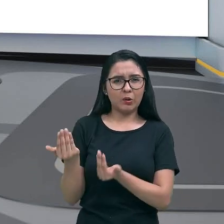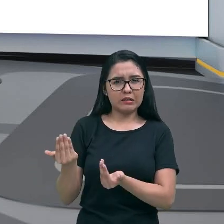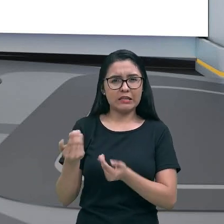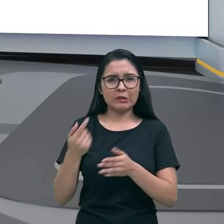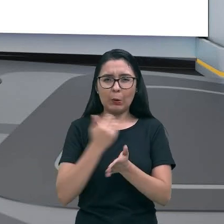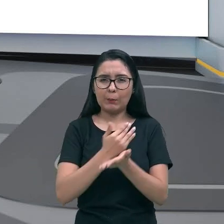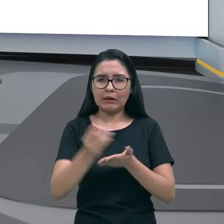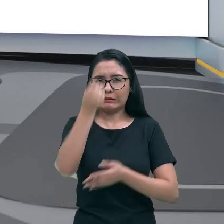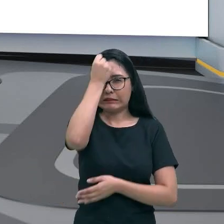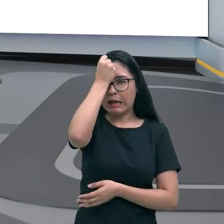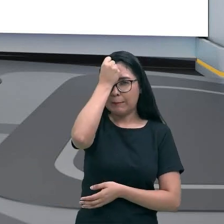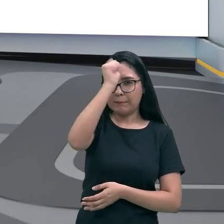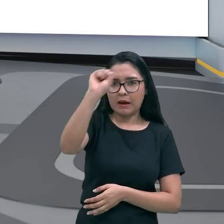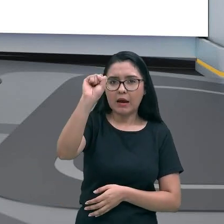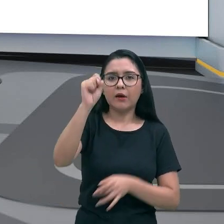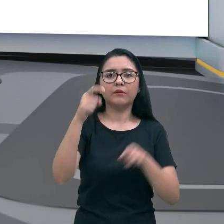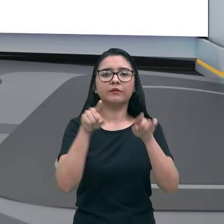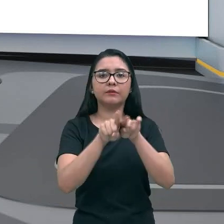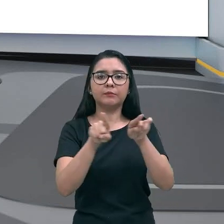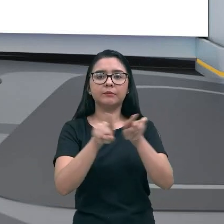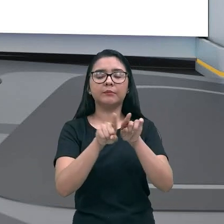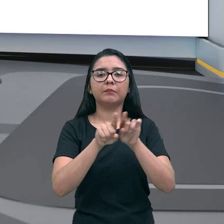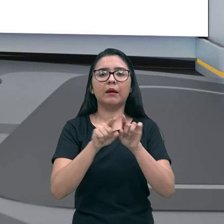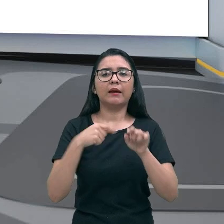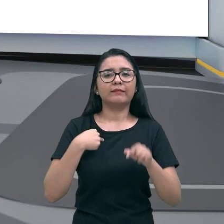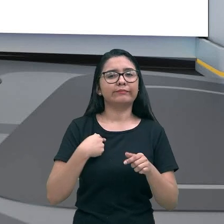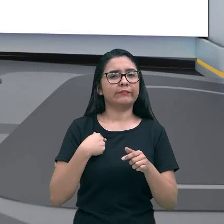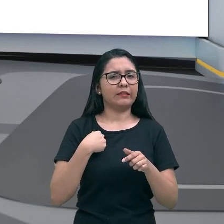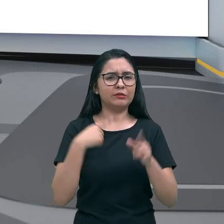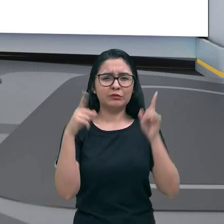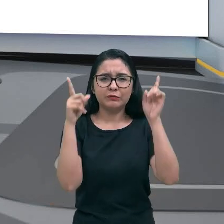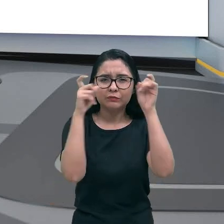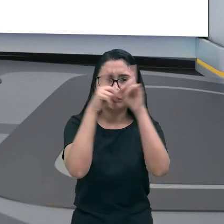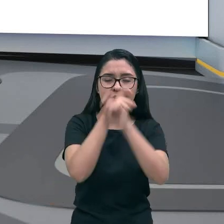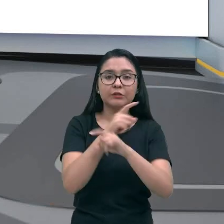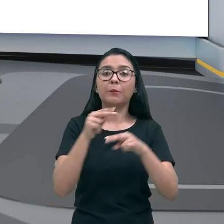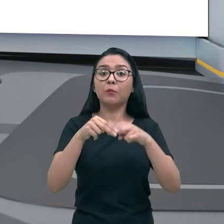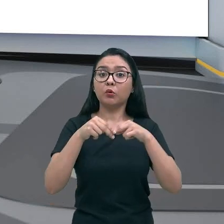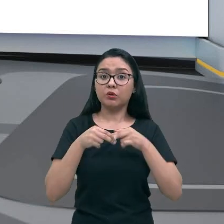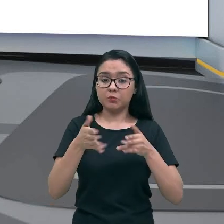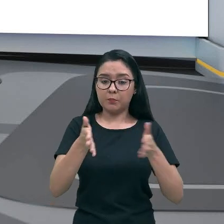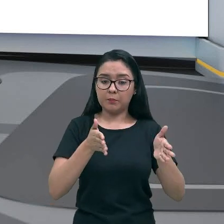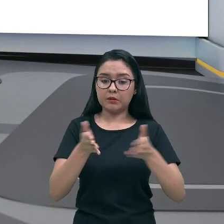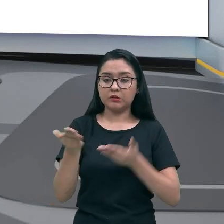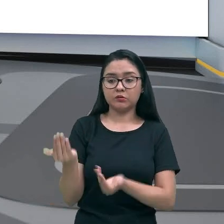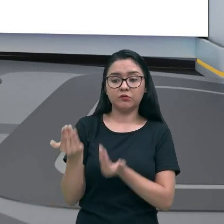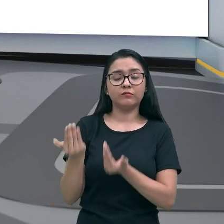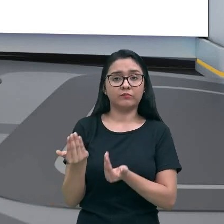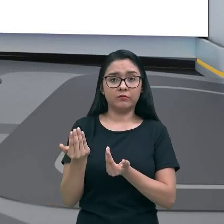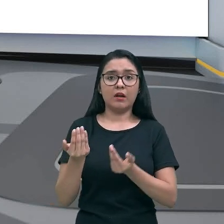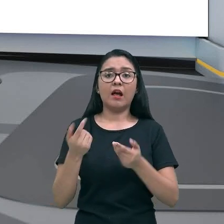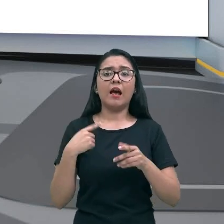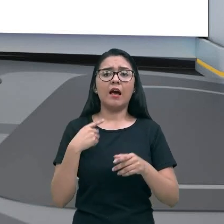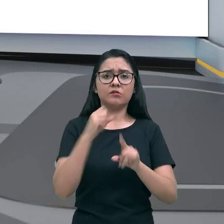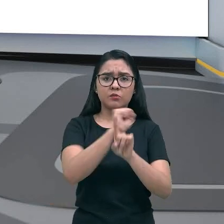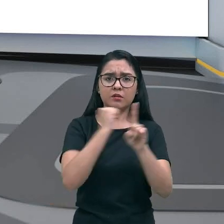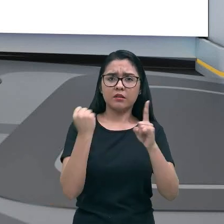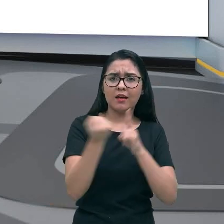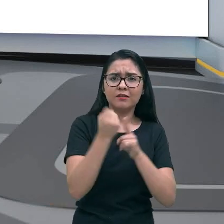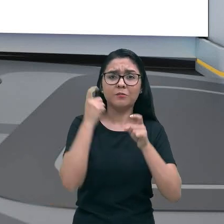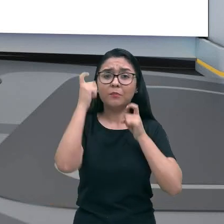né? Quando as coisas começam a ficar um pouco mais complicadas. Então, por isso que falam, a adolescência sempre foi uma preocupação da